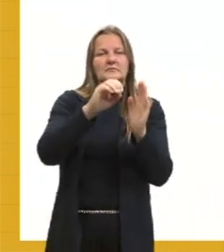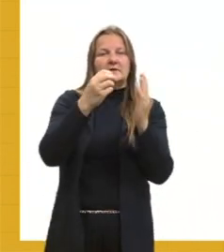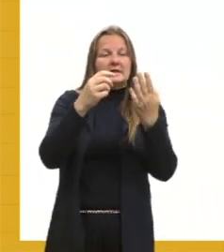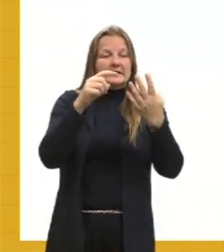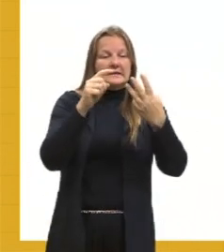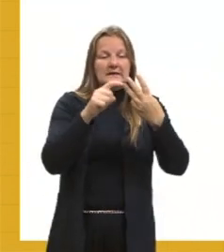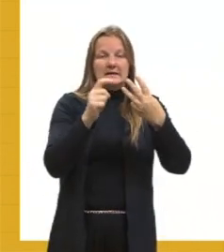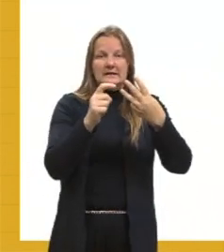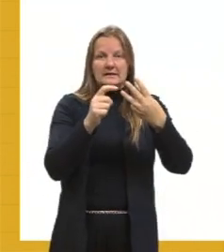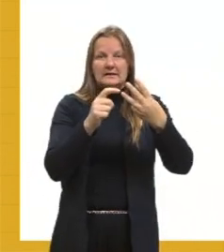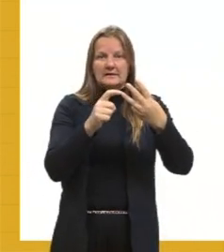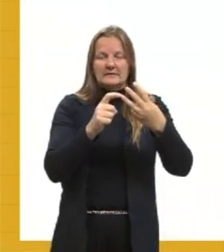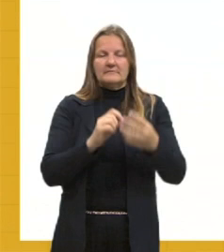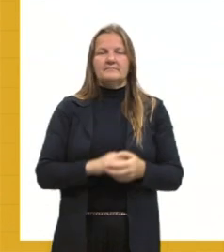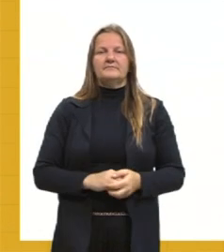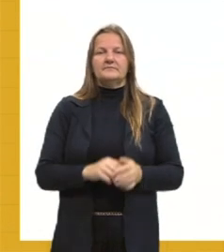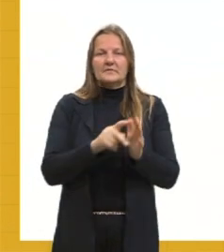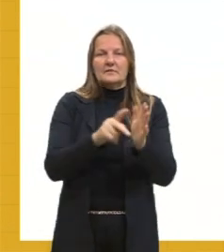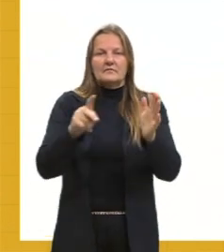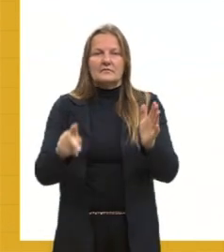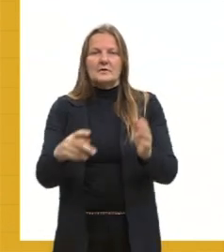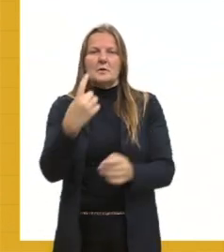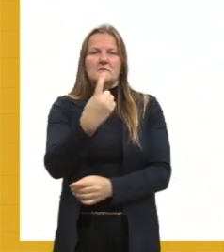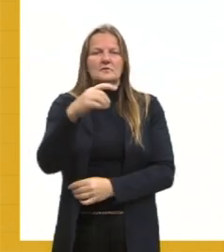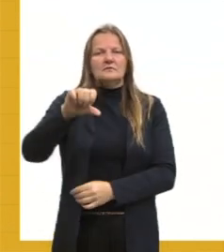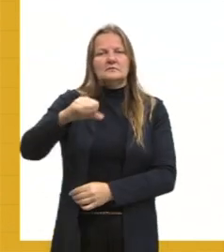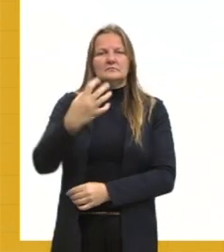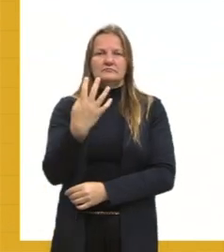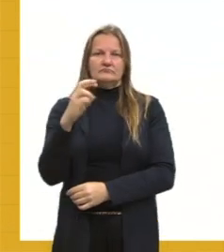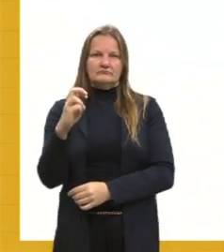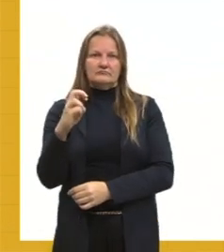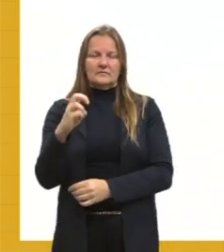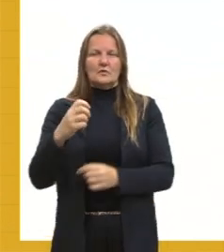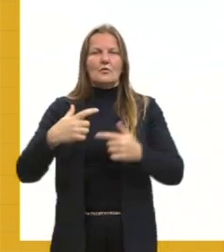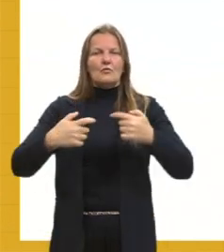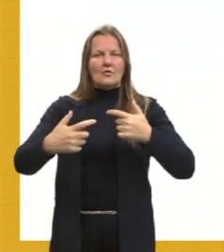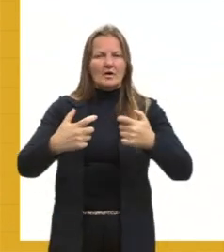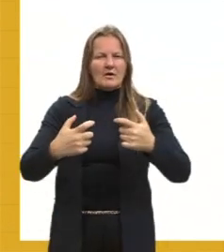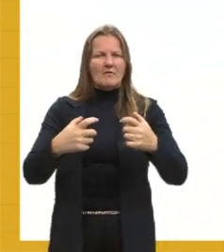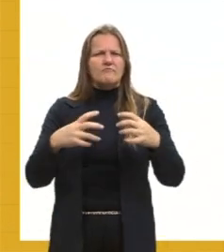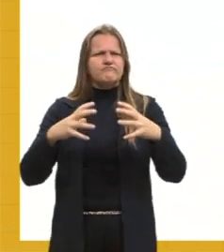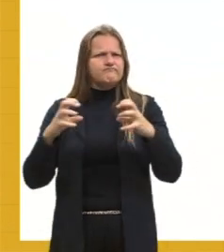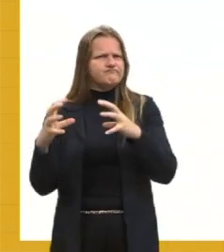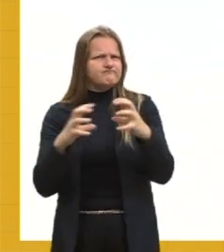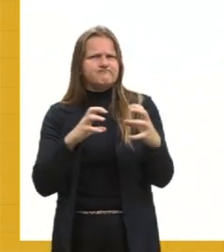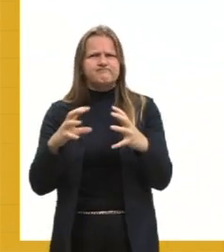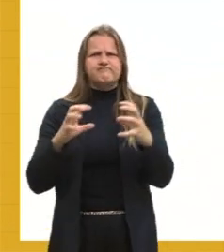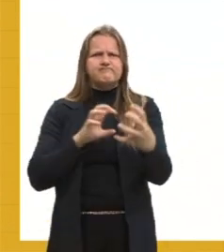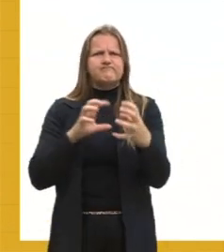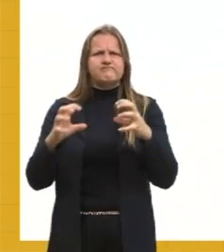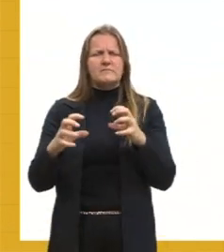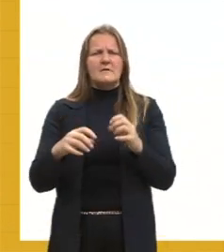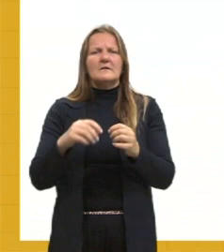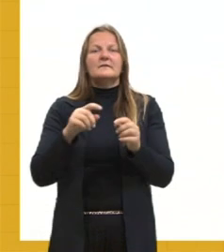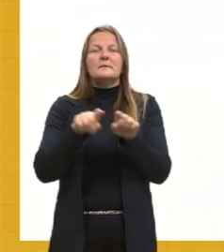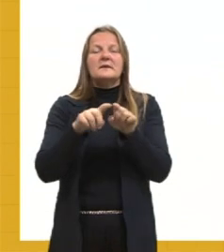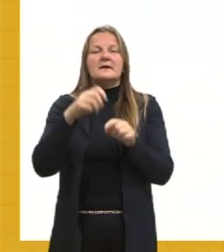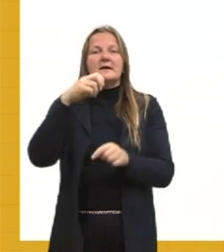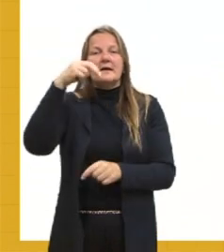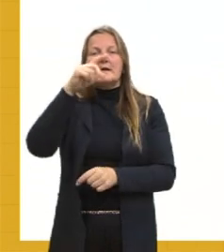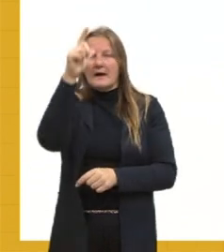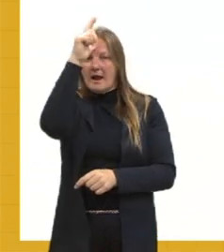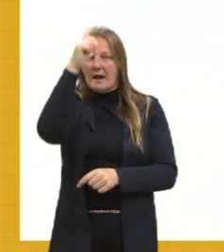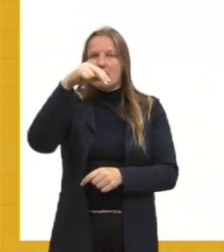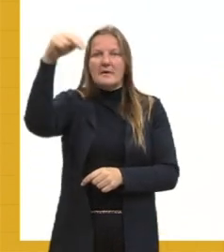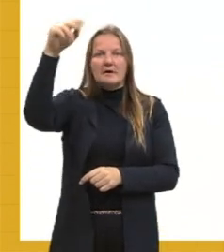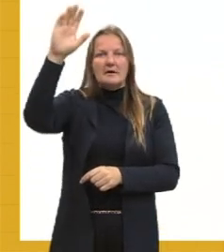vai se dar lá em 1945 com a questão da Guerra Fria da queda do muro de Berlim e a última fase